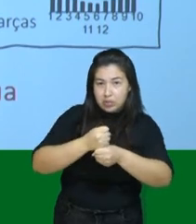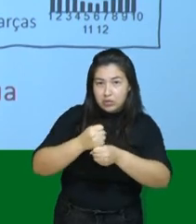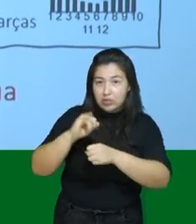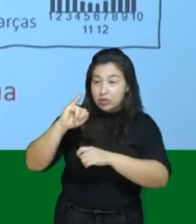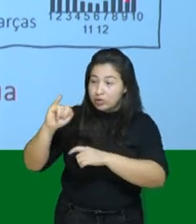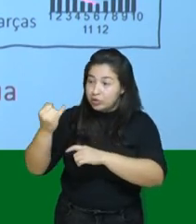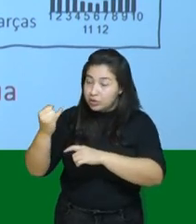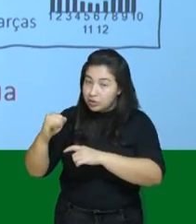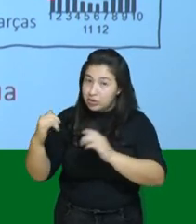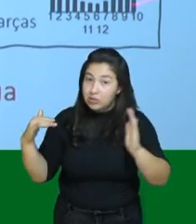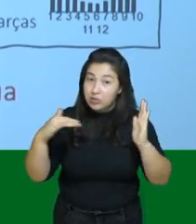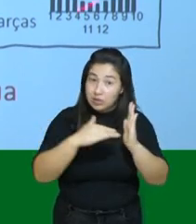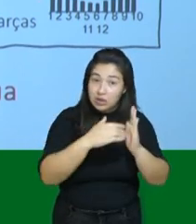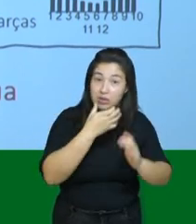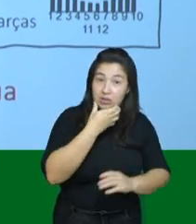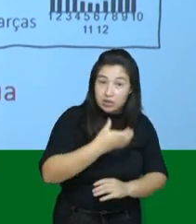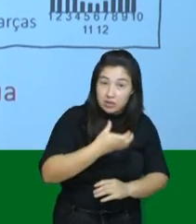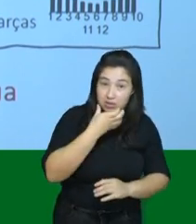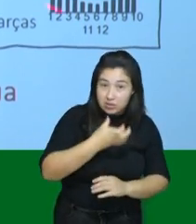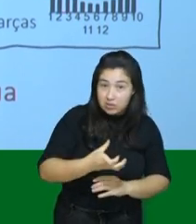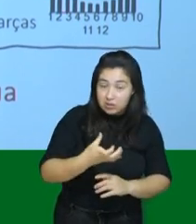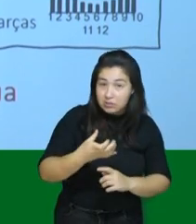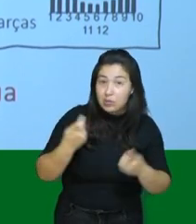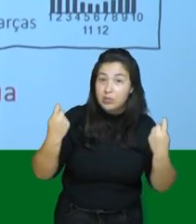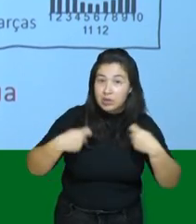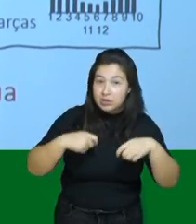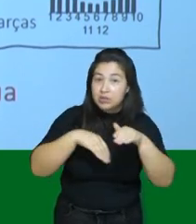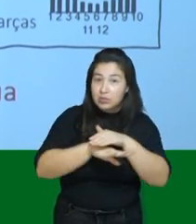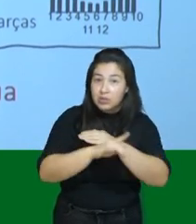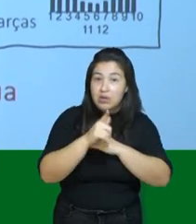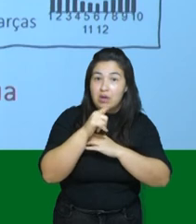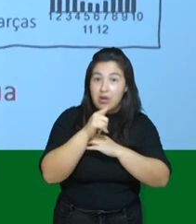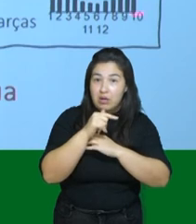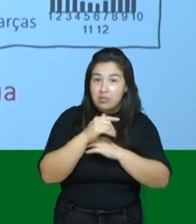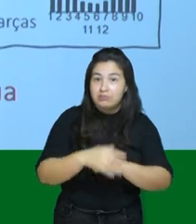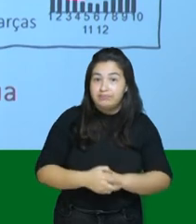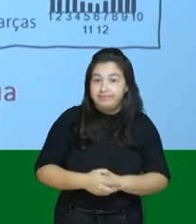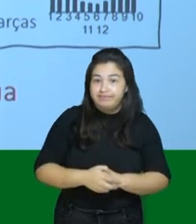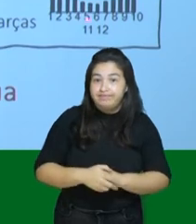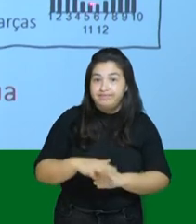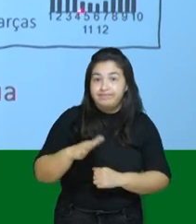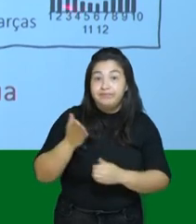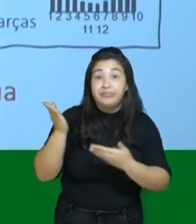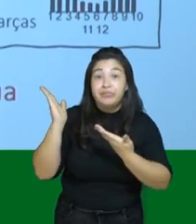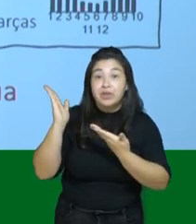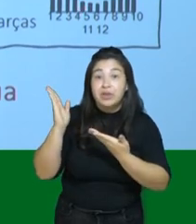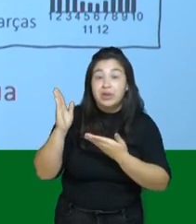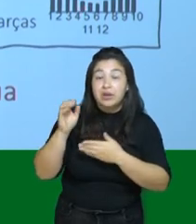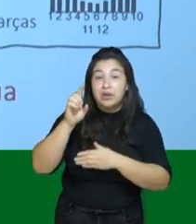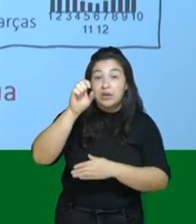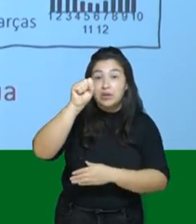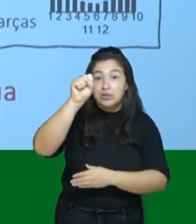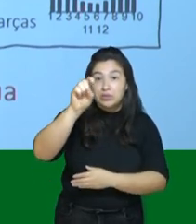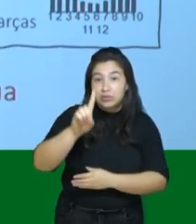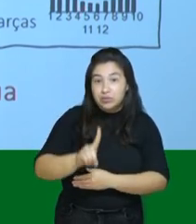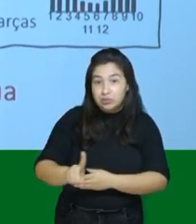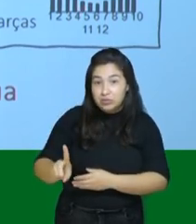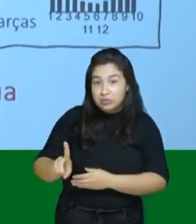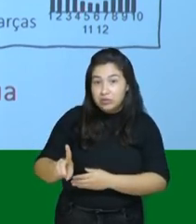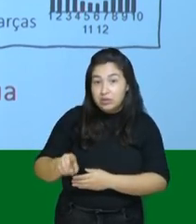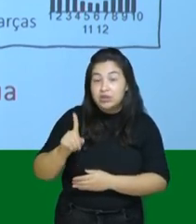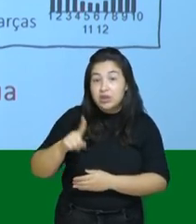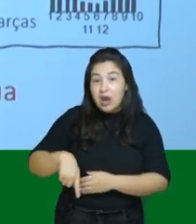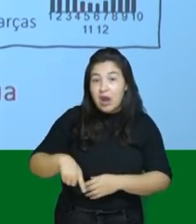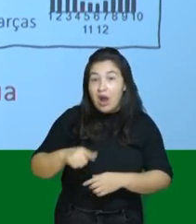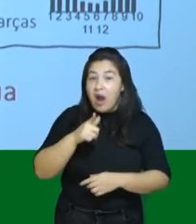janeiro a dezembro, né, na média. E esse U aqui é mais ou menos do Sudeste, né, que no Sudeste é